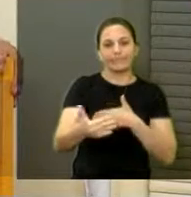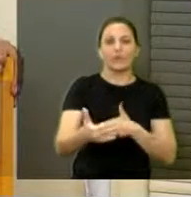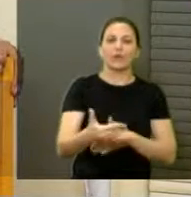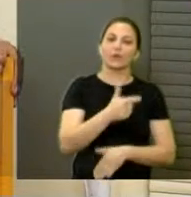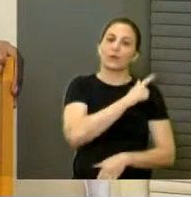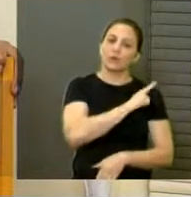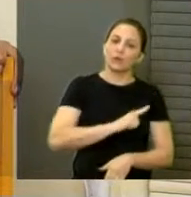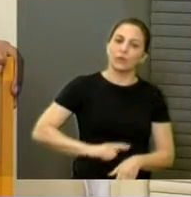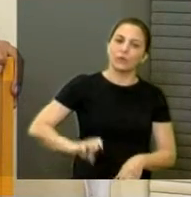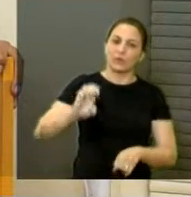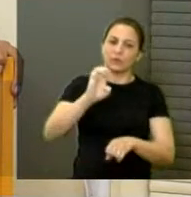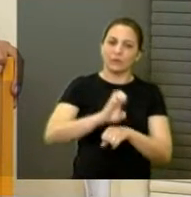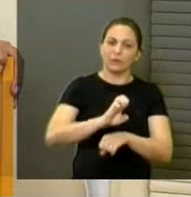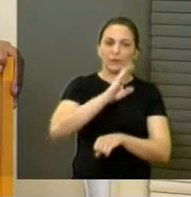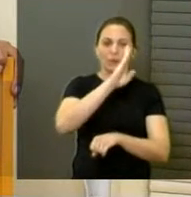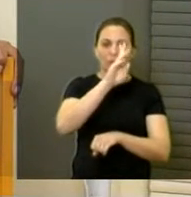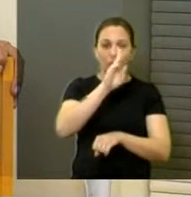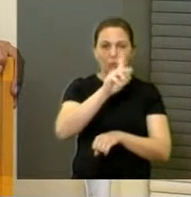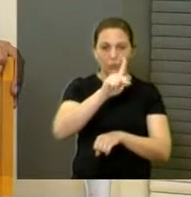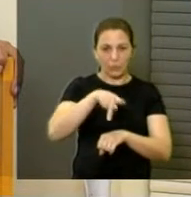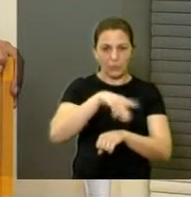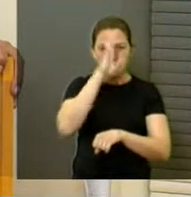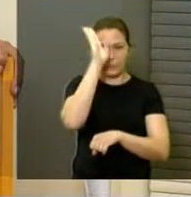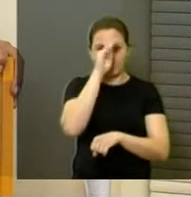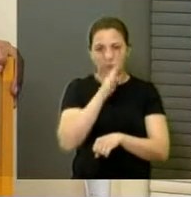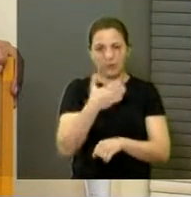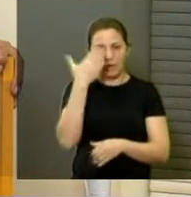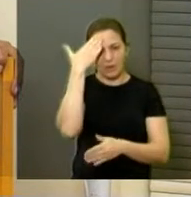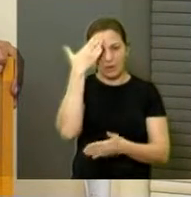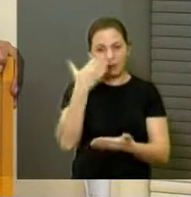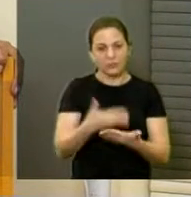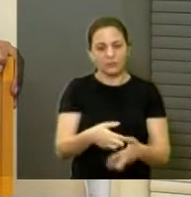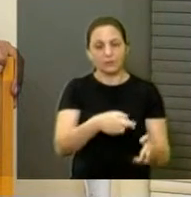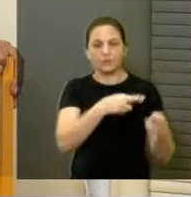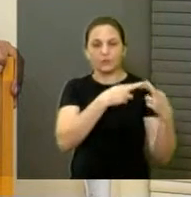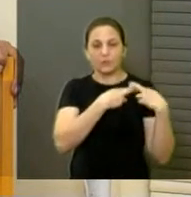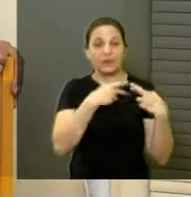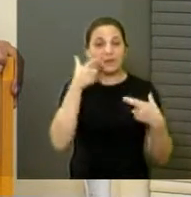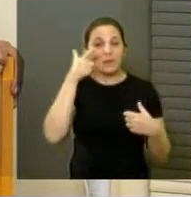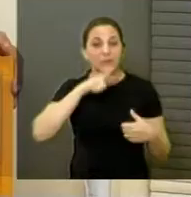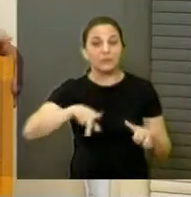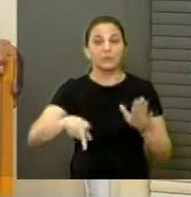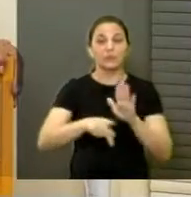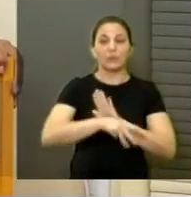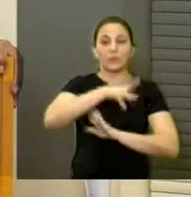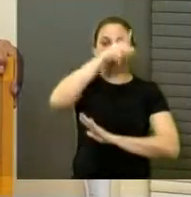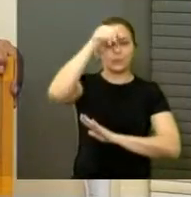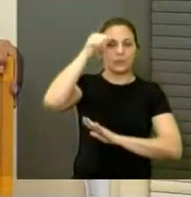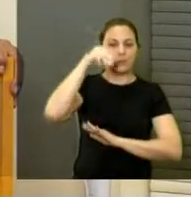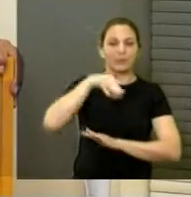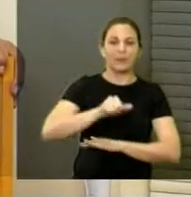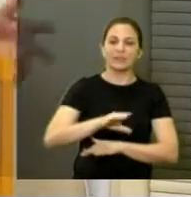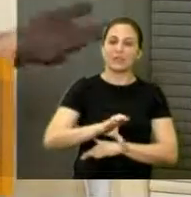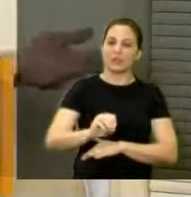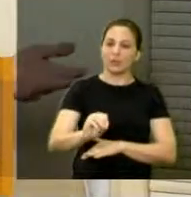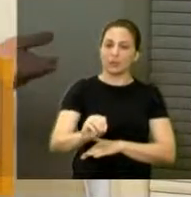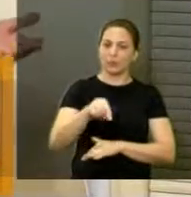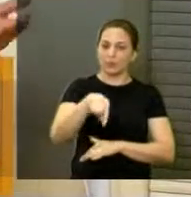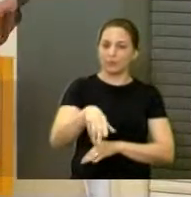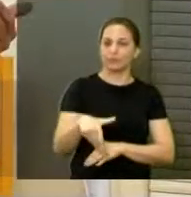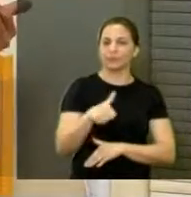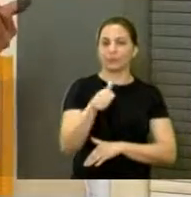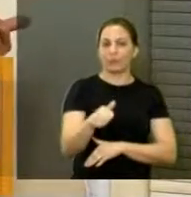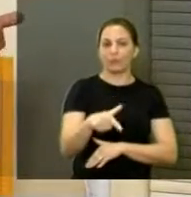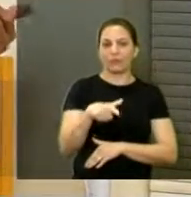de qualquer estado brasileiro acredita na competência do Marcelo. Acredita. Agora, vai